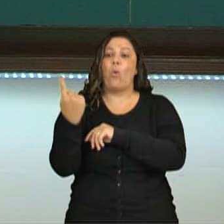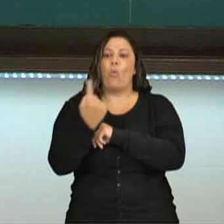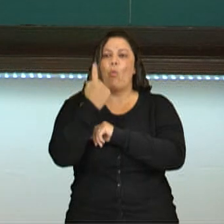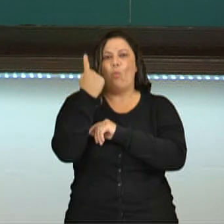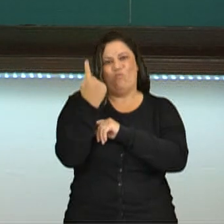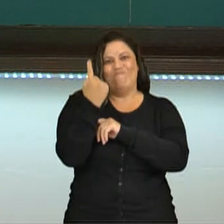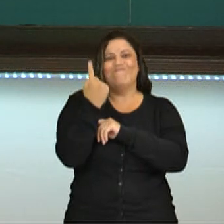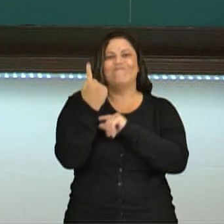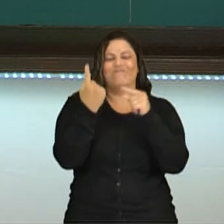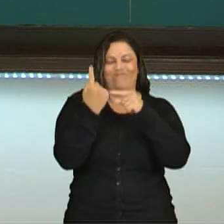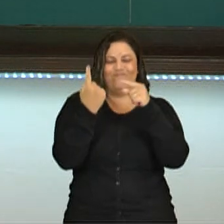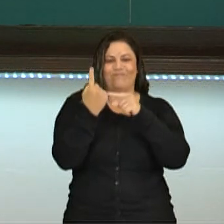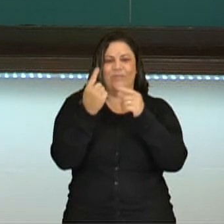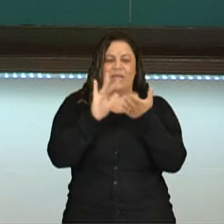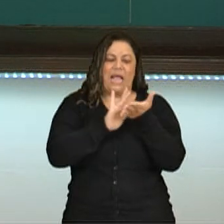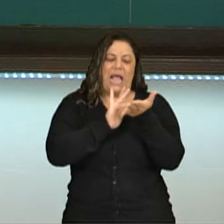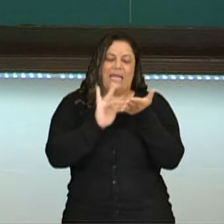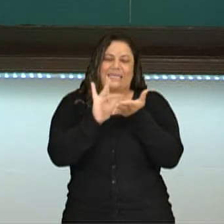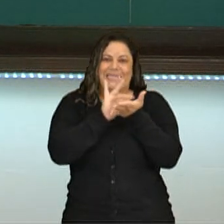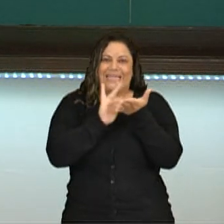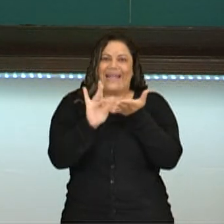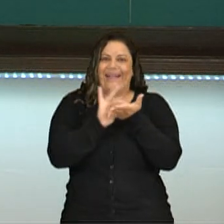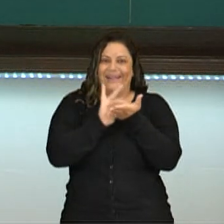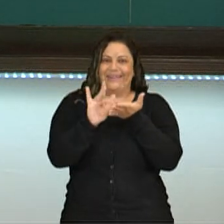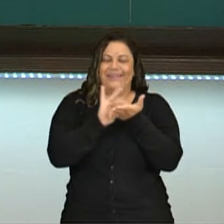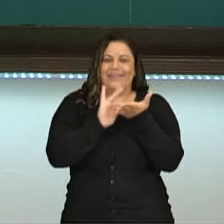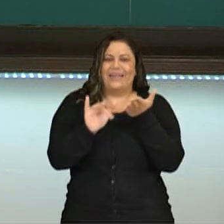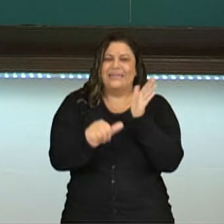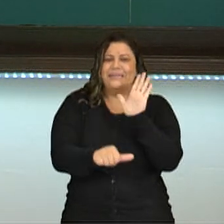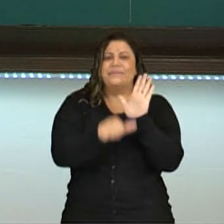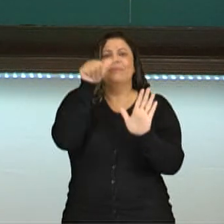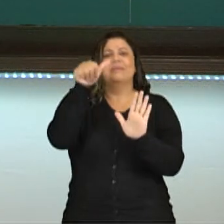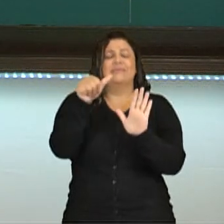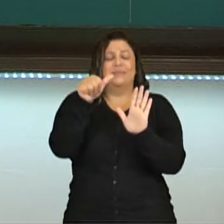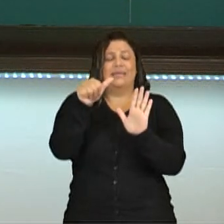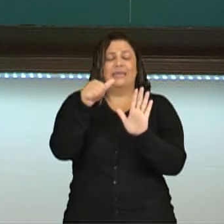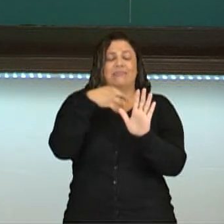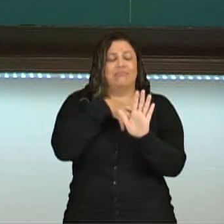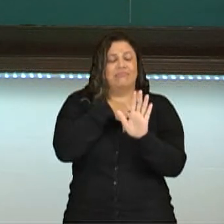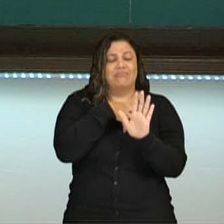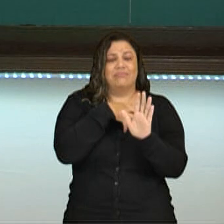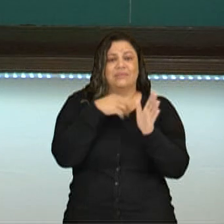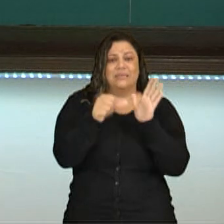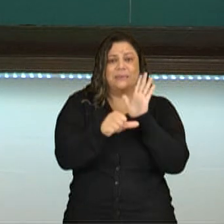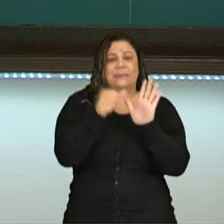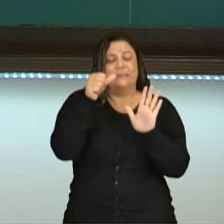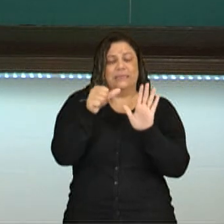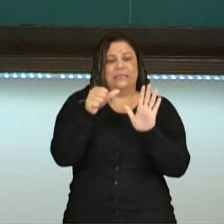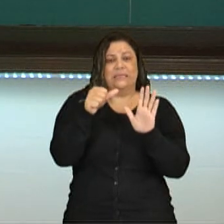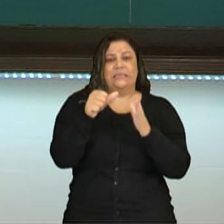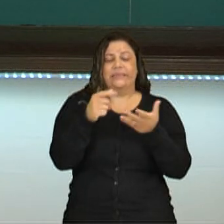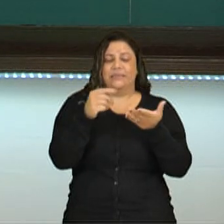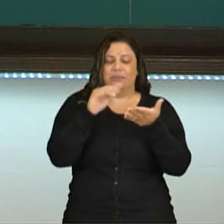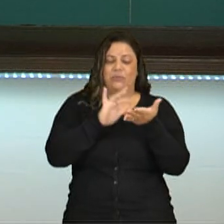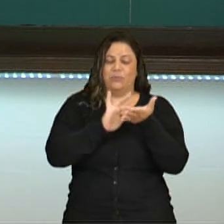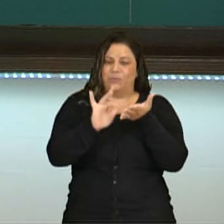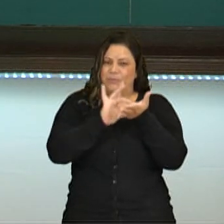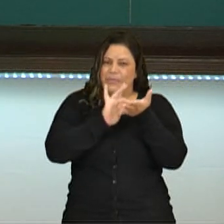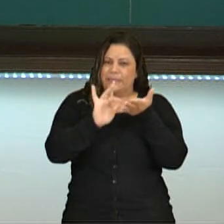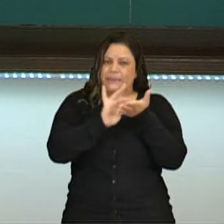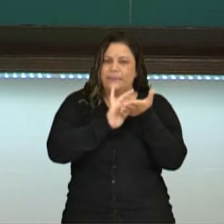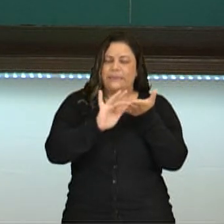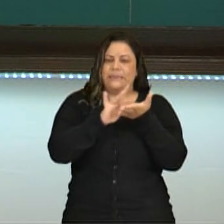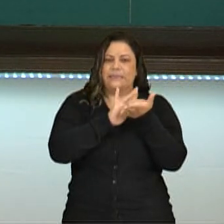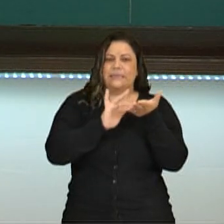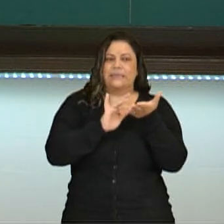tela sensível. Foi o primeiro celular com tela, o primeiro smartphone que tinha uma